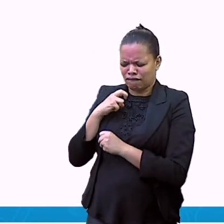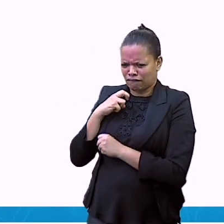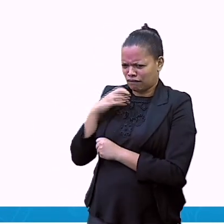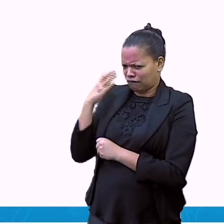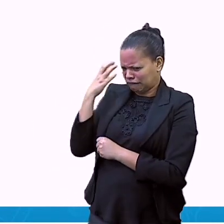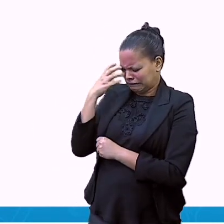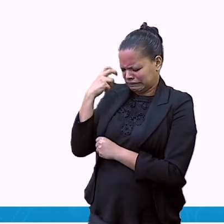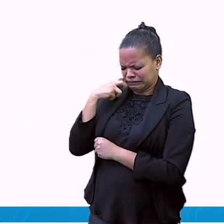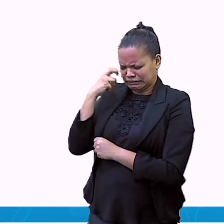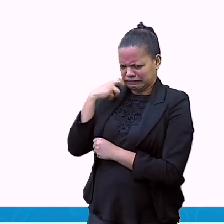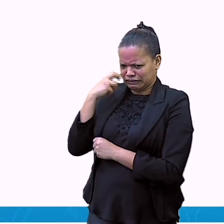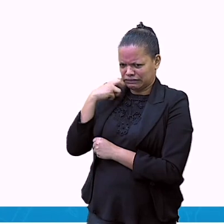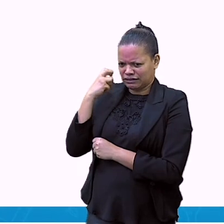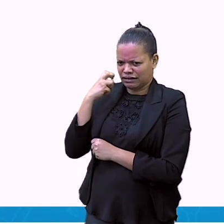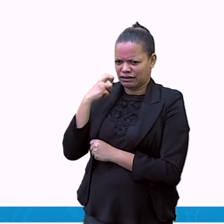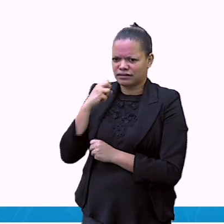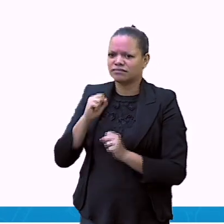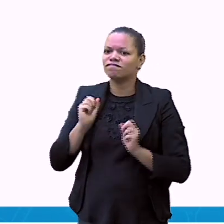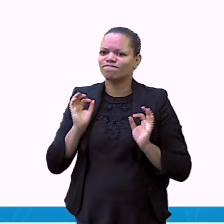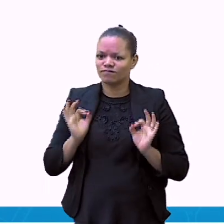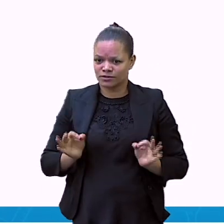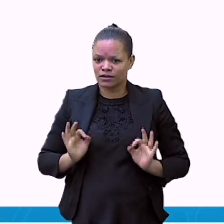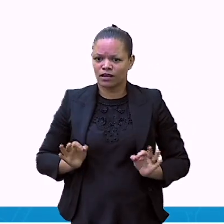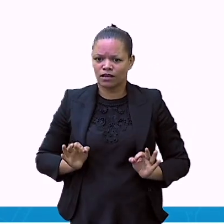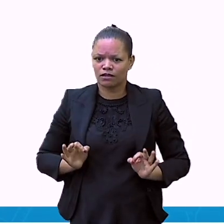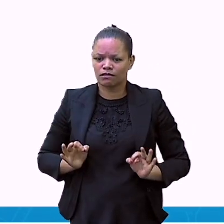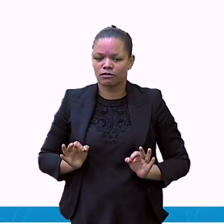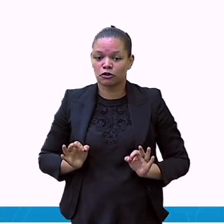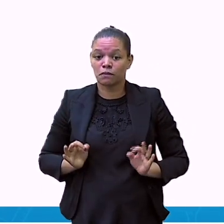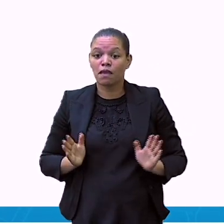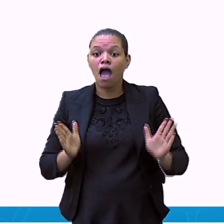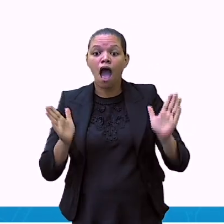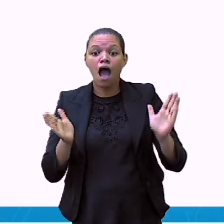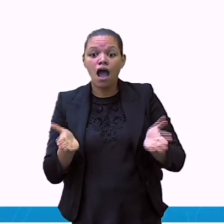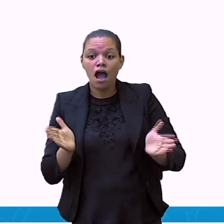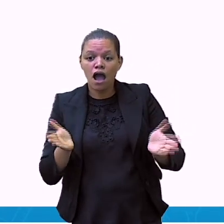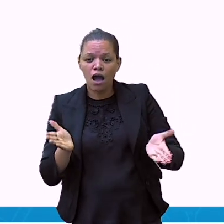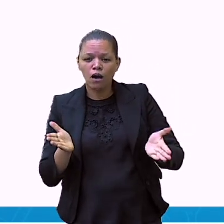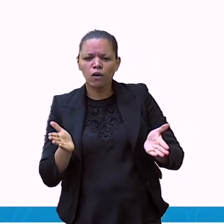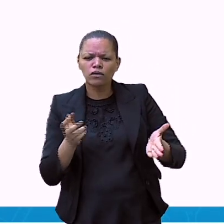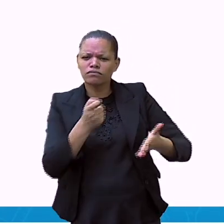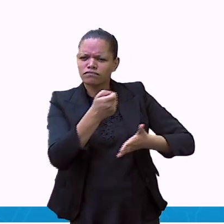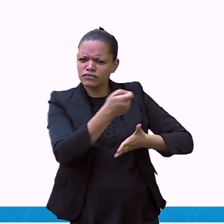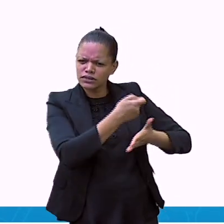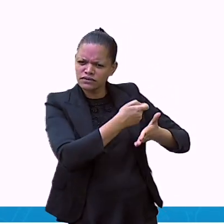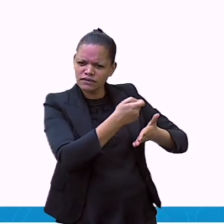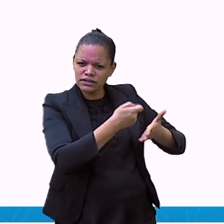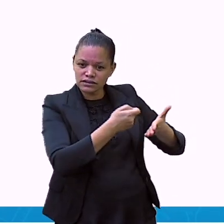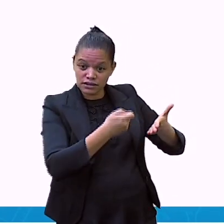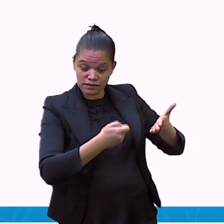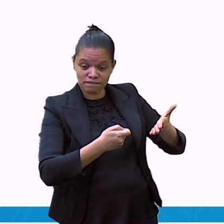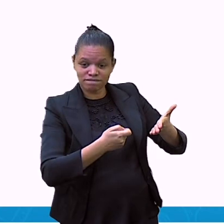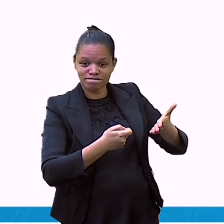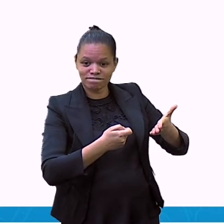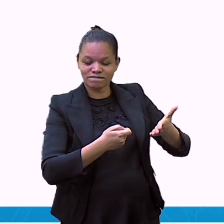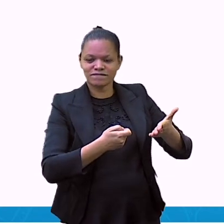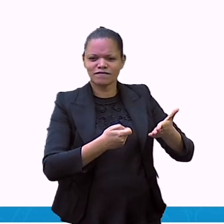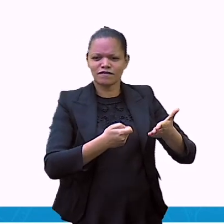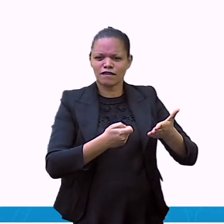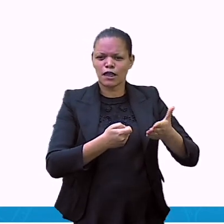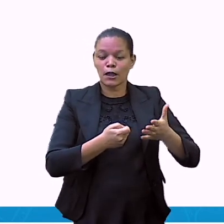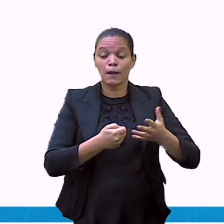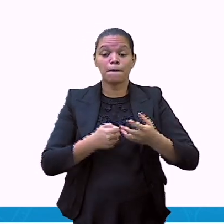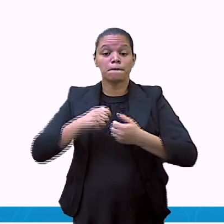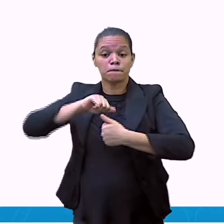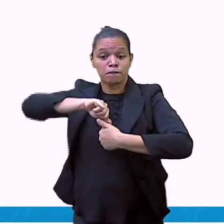alguns adjetivos que caracterizam você e um colega. Eu te dou uma dica. Para